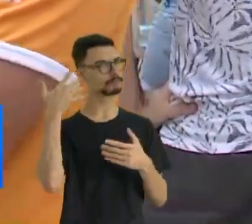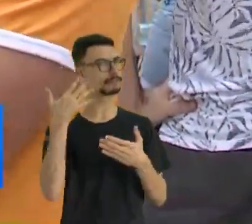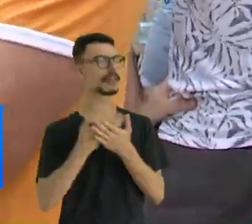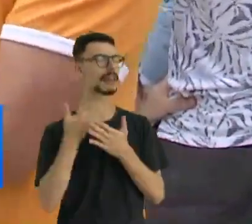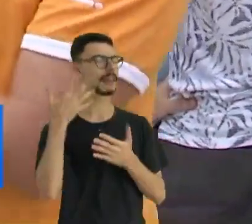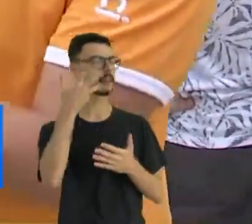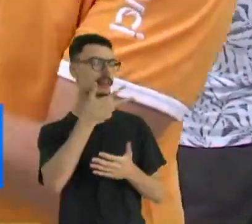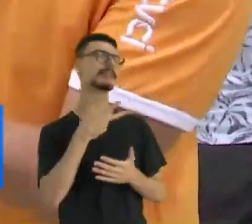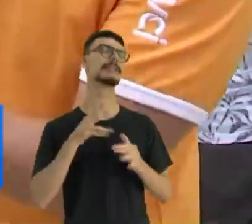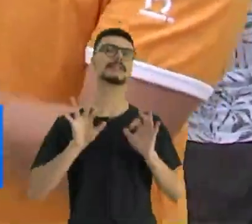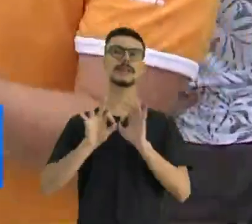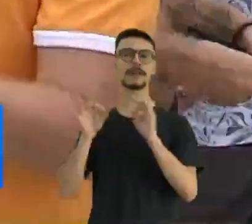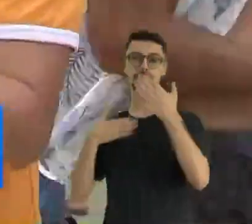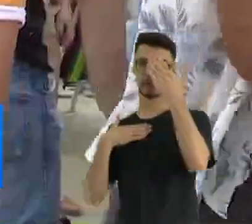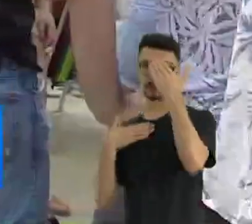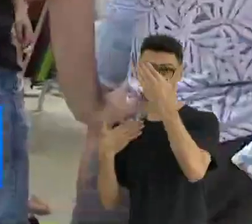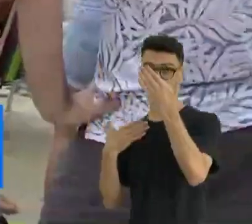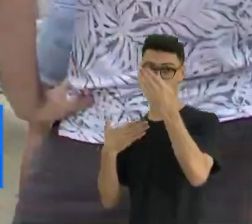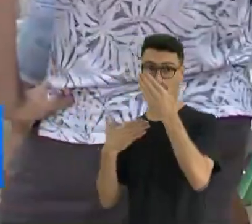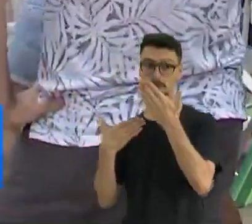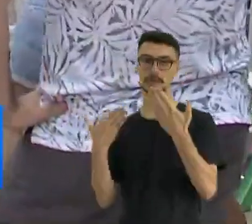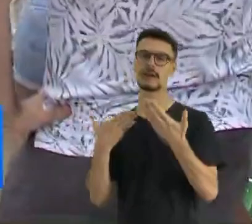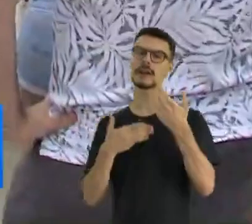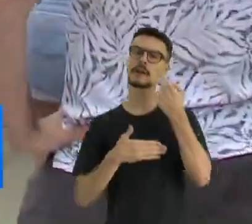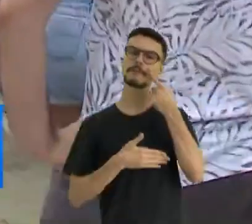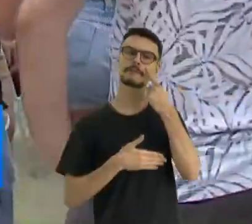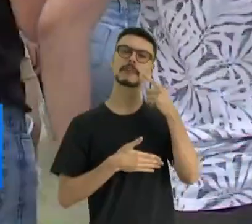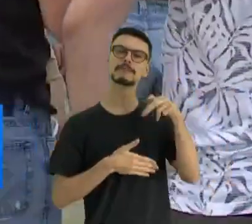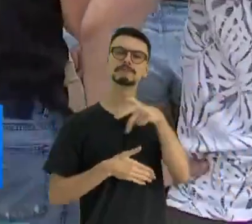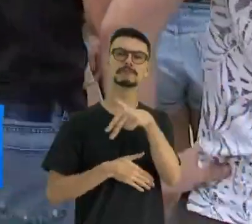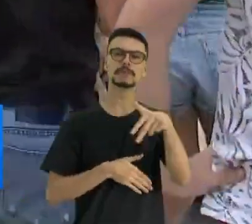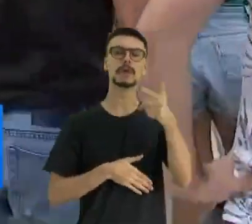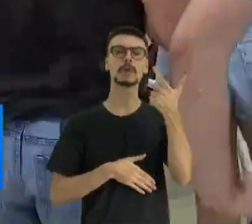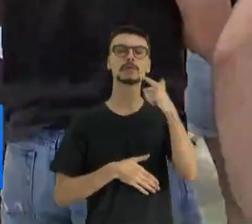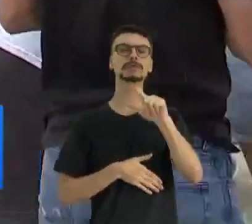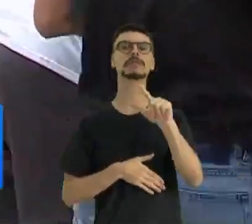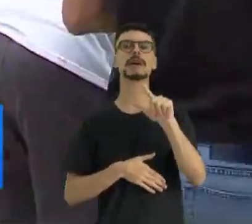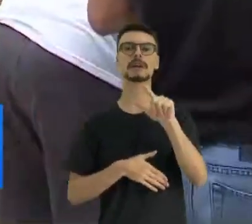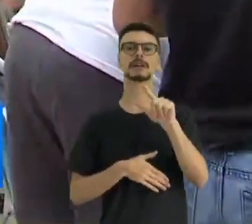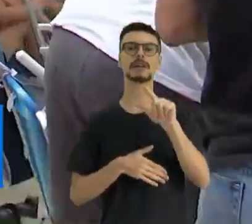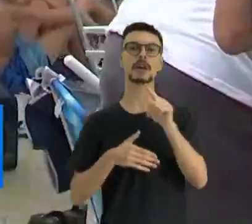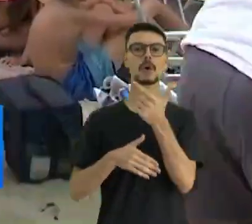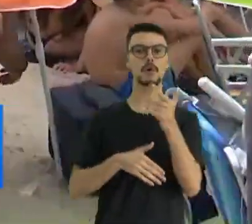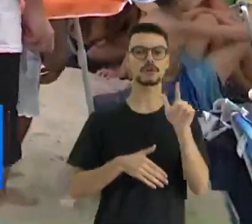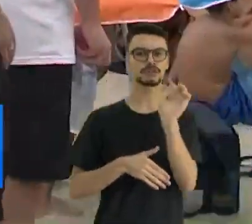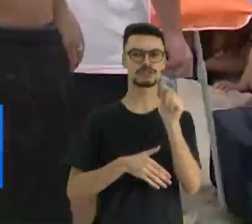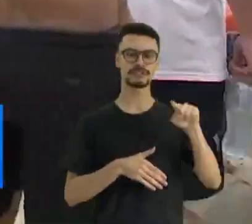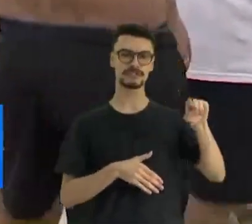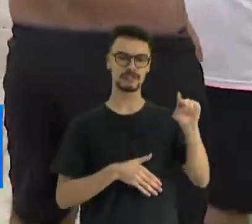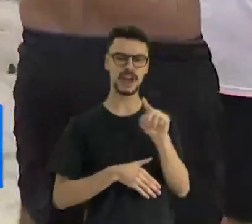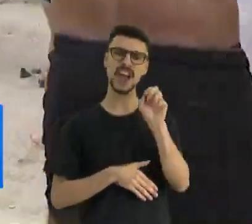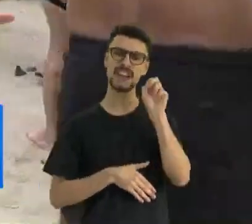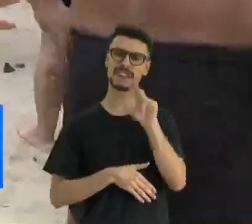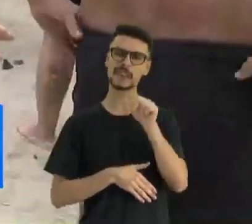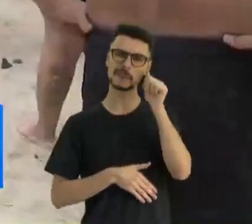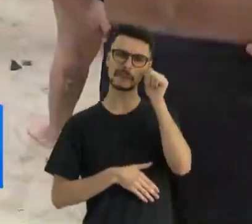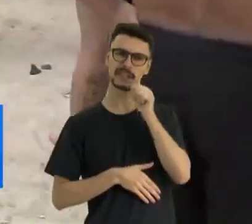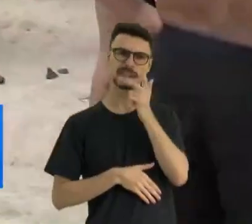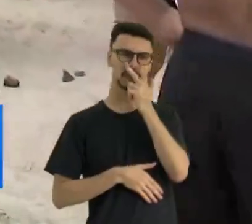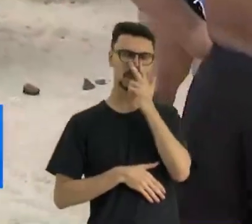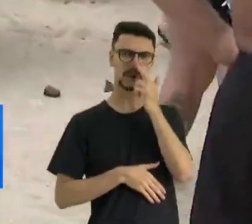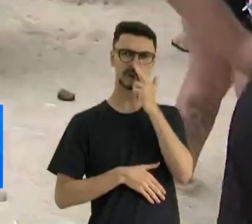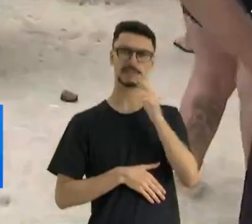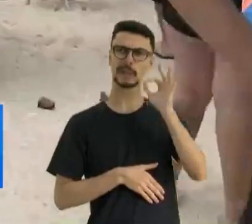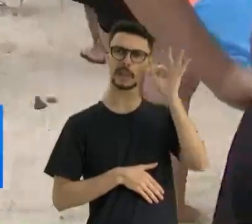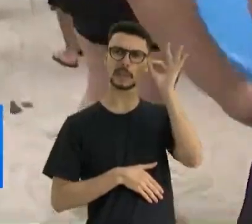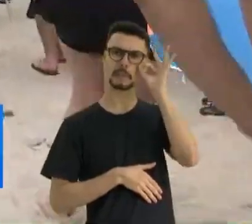Tá ótimo, muito obrigado, Luana. Vamos andar aqui e ver se a gente consegue mais algum fã aqui. Eu tinha visto uma menina que acho que era de Ponta Grossa, deixa eu